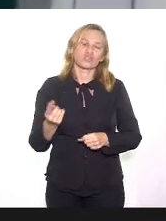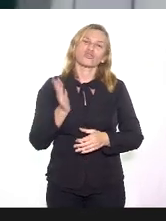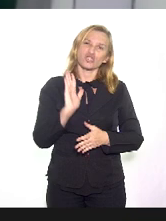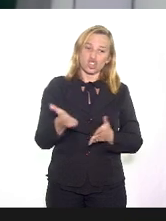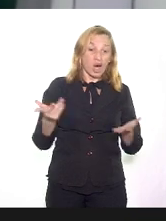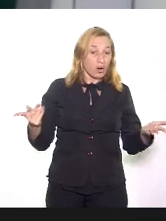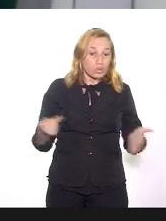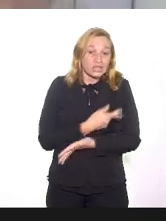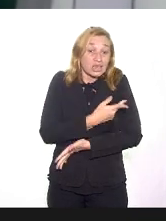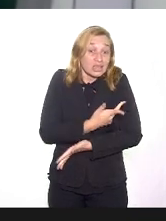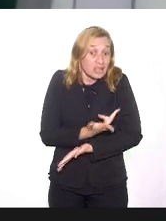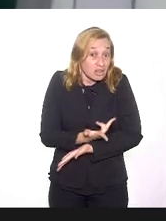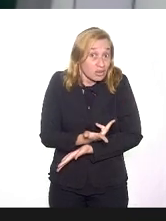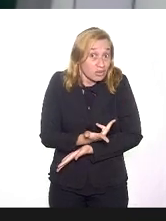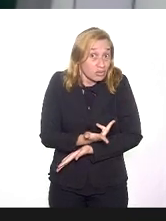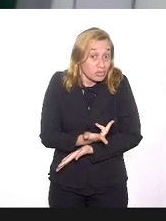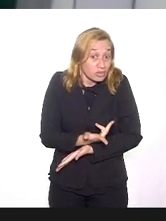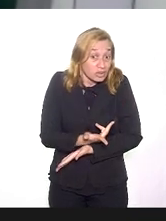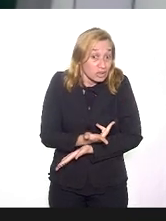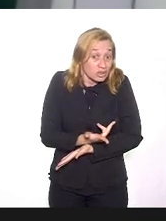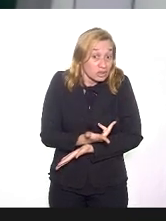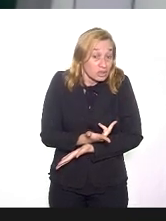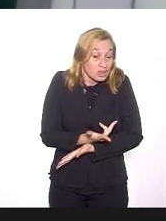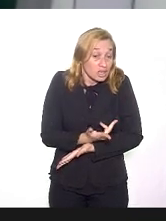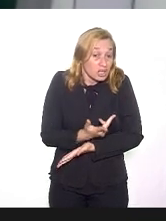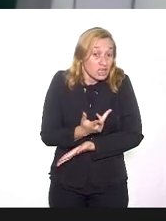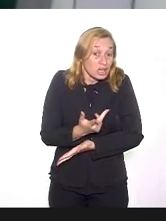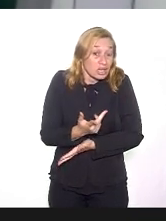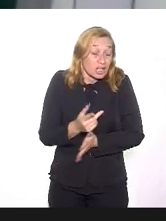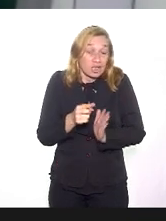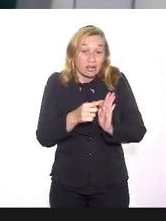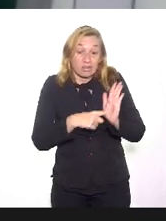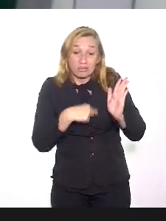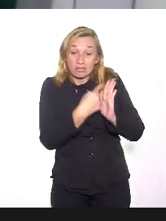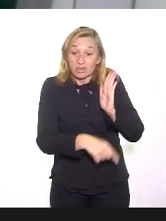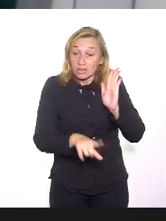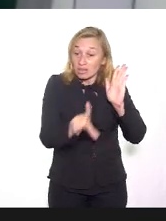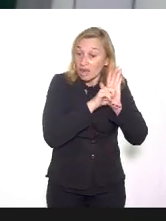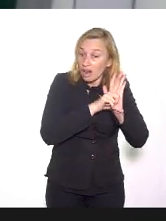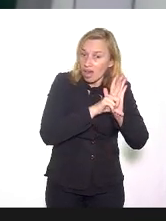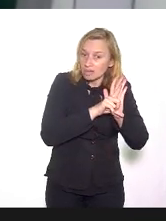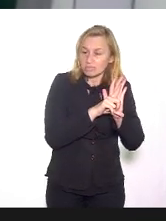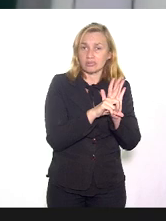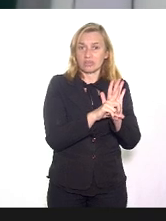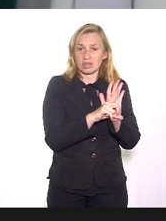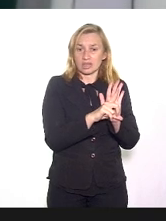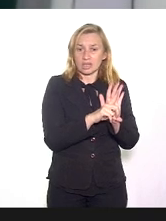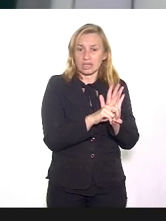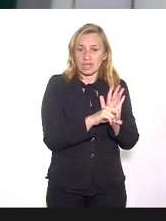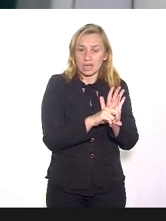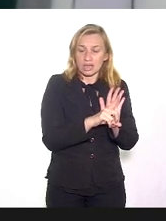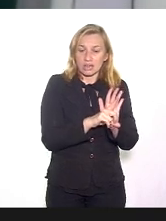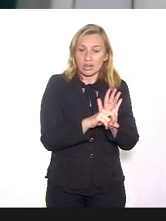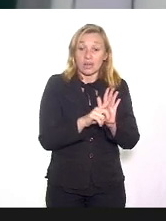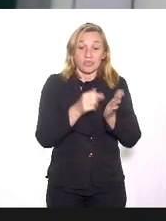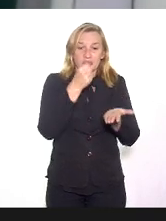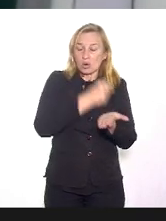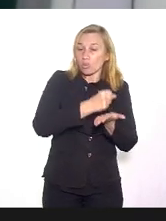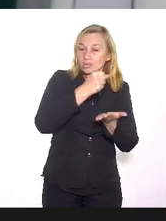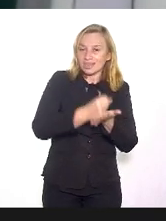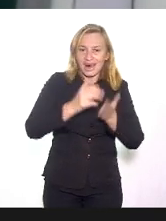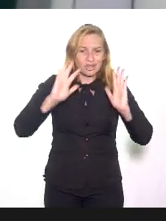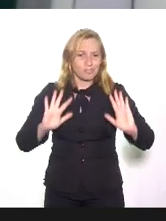né? E é flagrantemente vedado, né, que autoridades públicas brasileiras celebrem contratos que